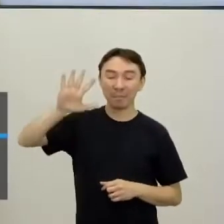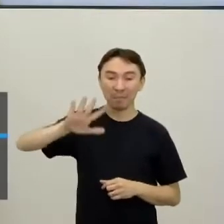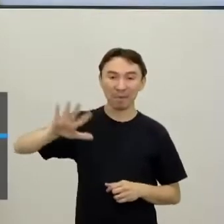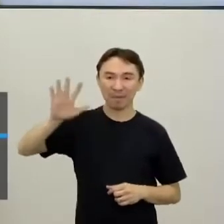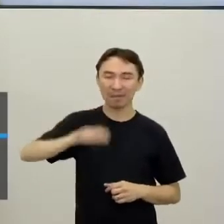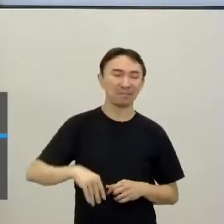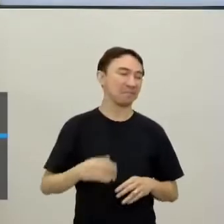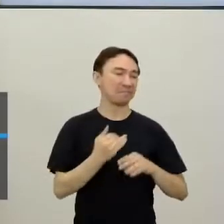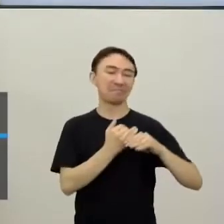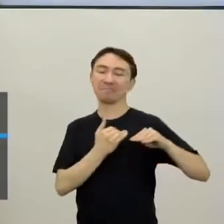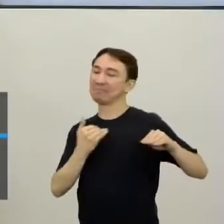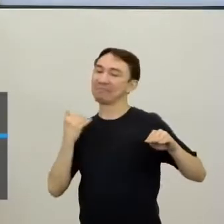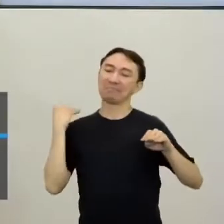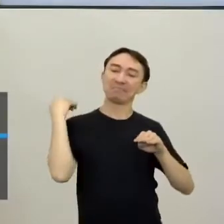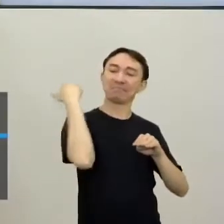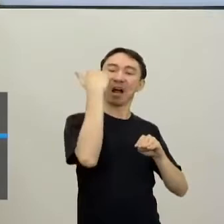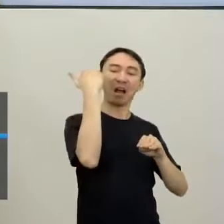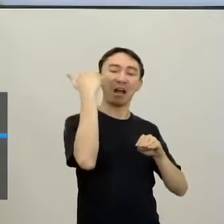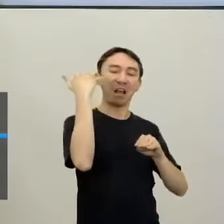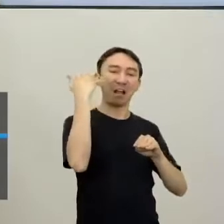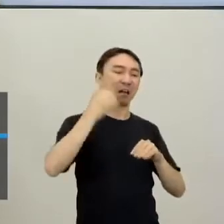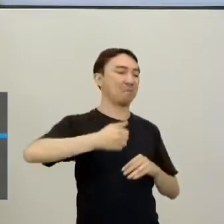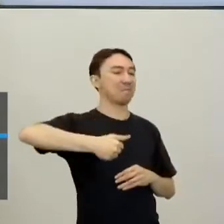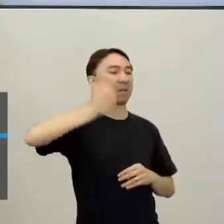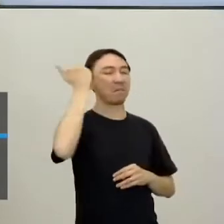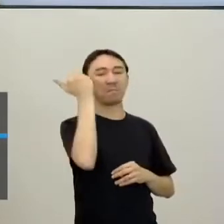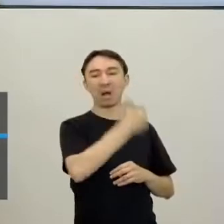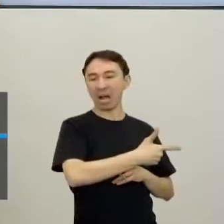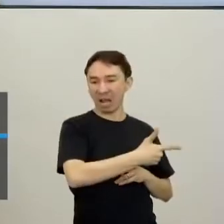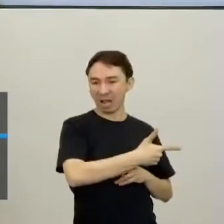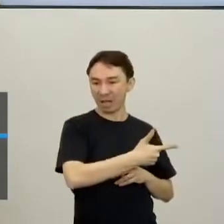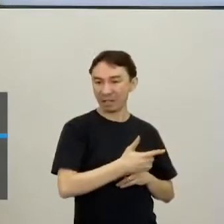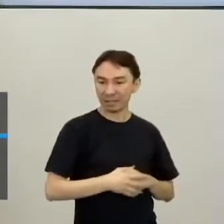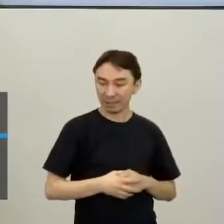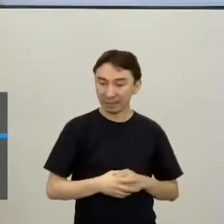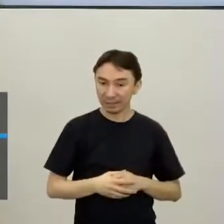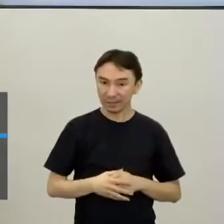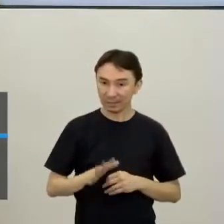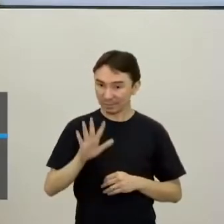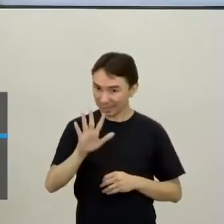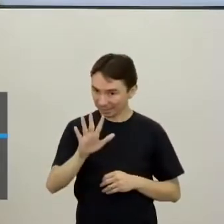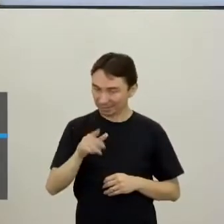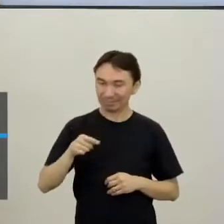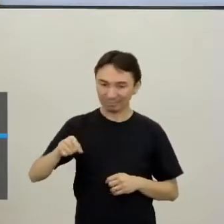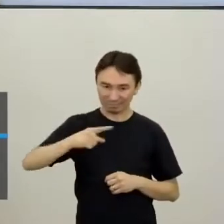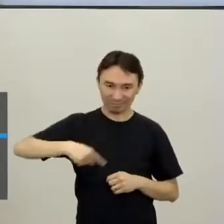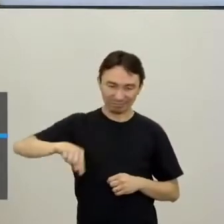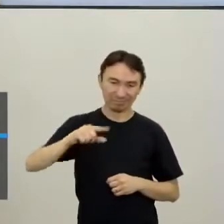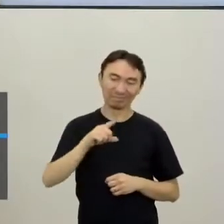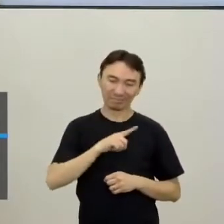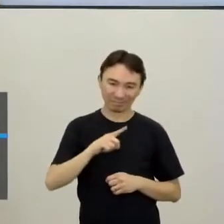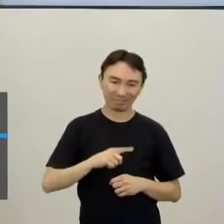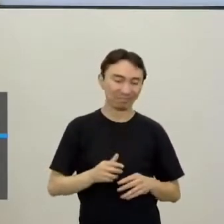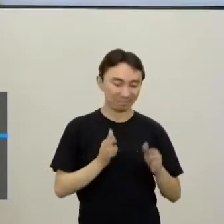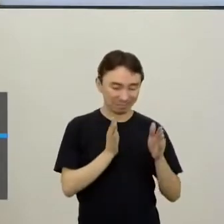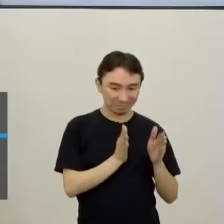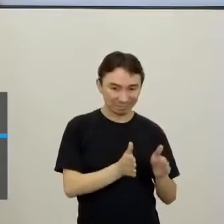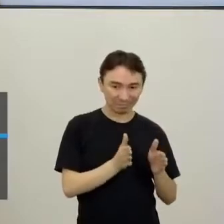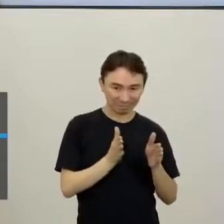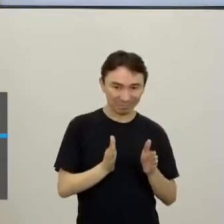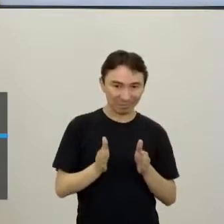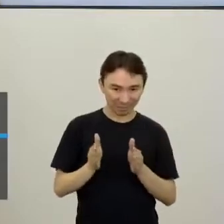em relação à cultura dos povos indígenas. Mas para a gente seguir assim uma sequência, a gente vai colocar